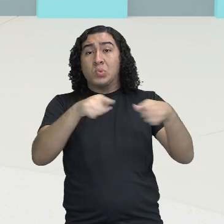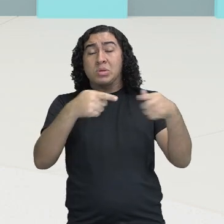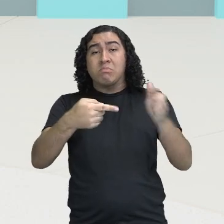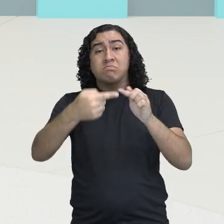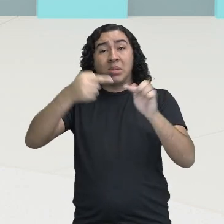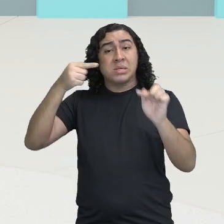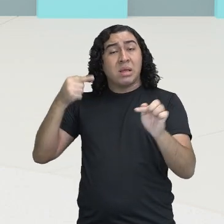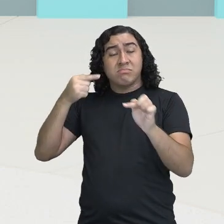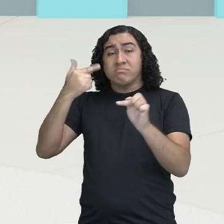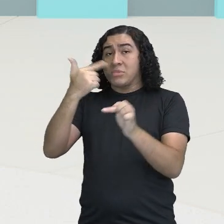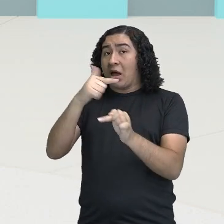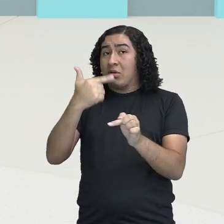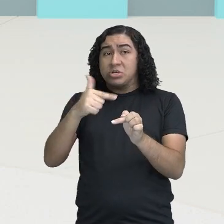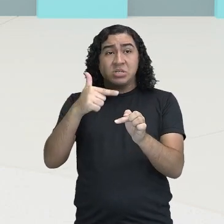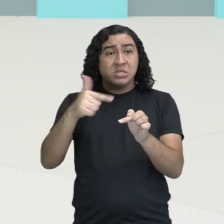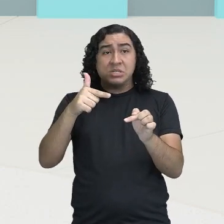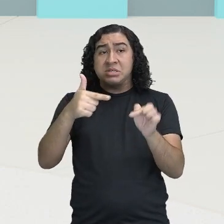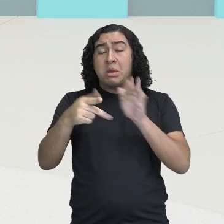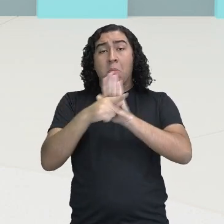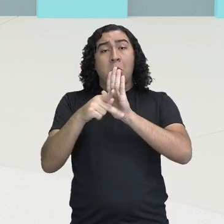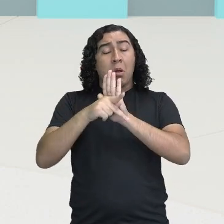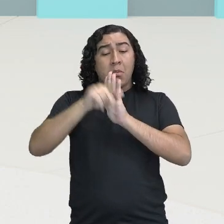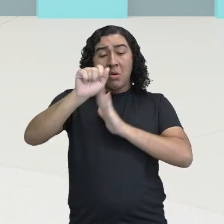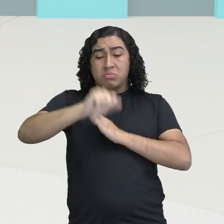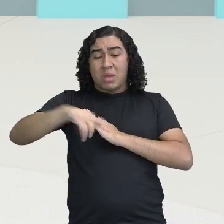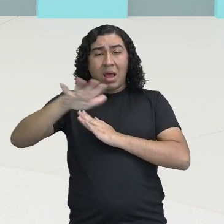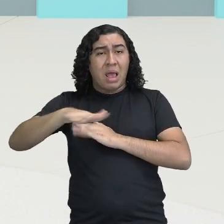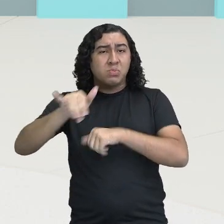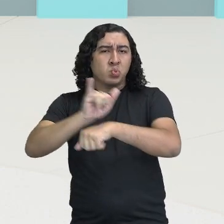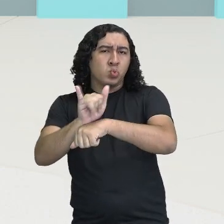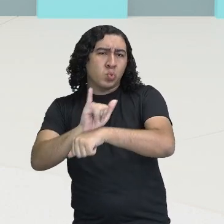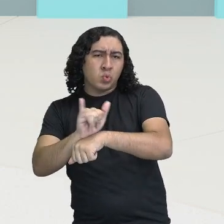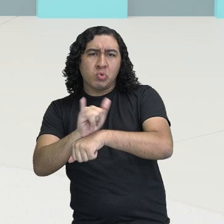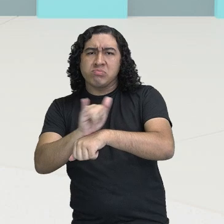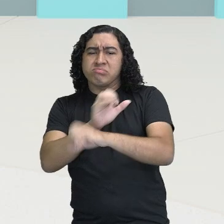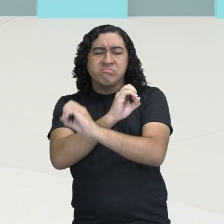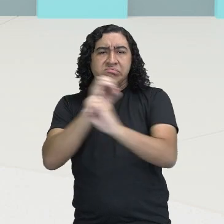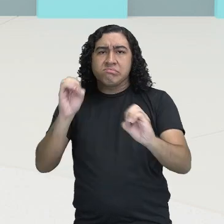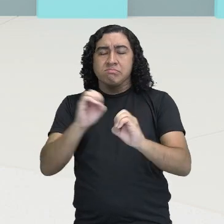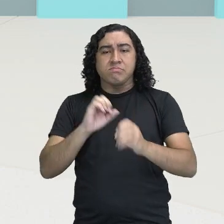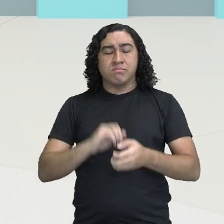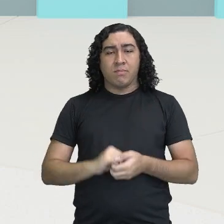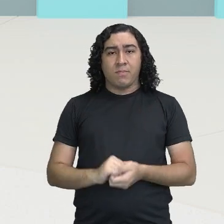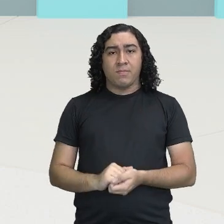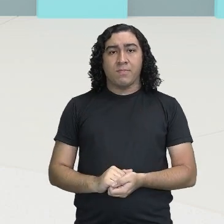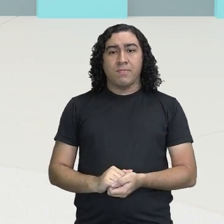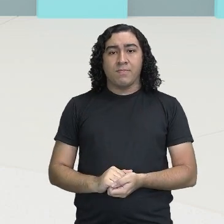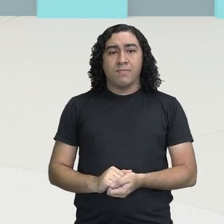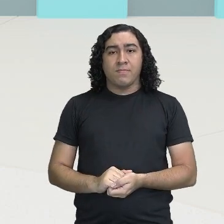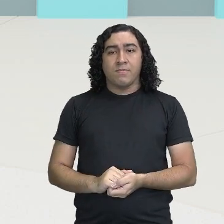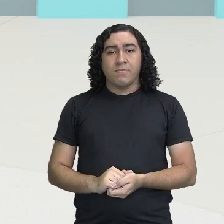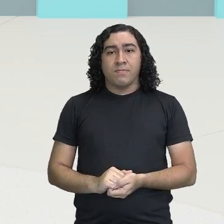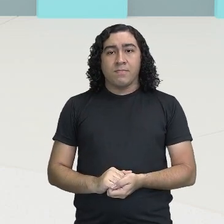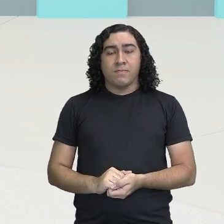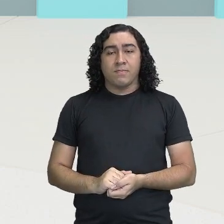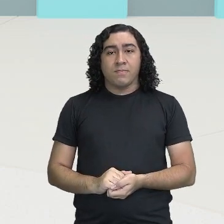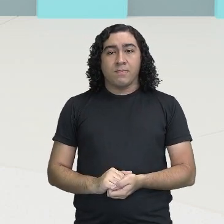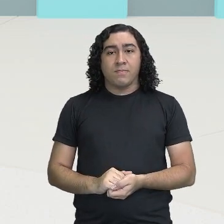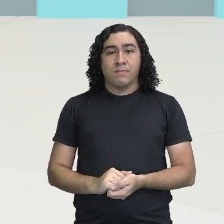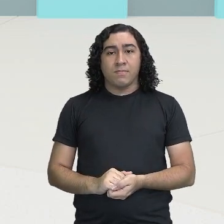tinha ainda as plataformas, o YouTube, né? Então você tinha